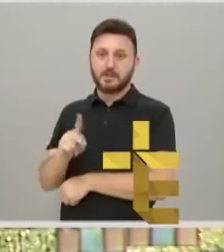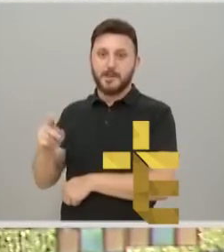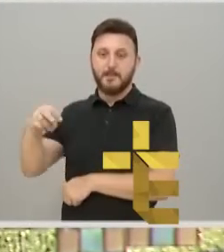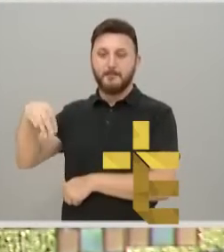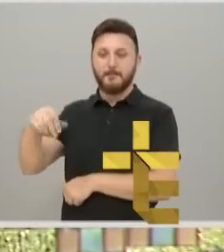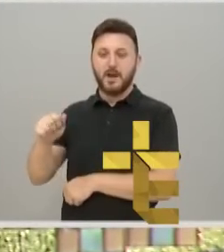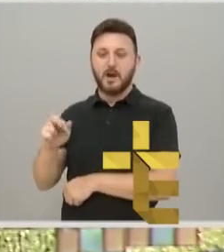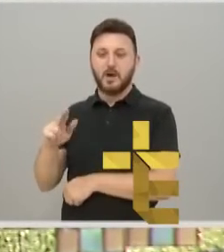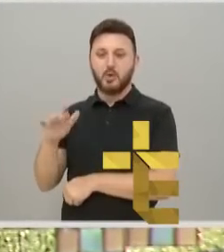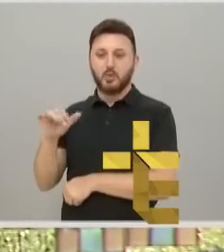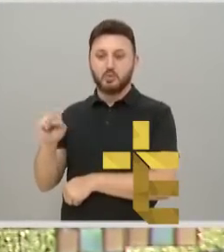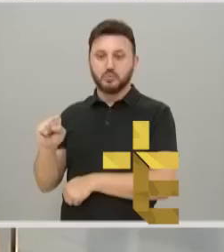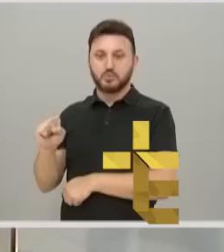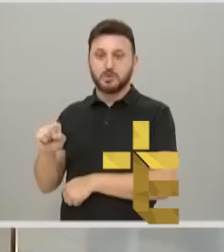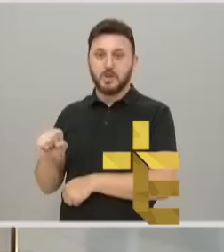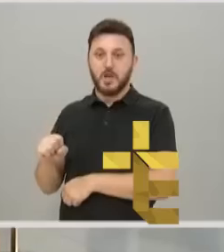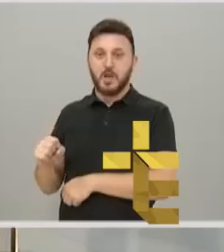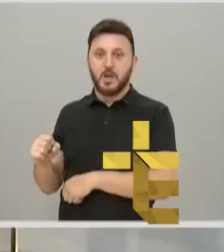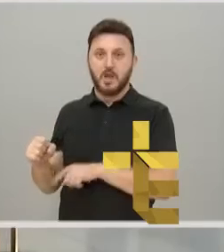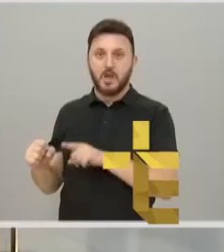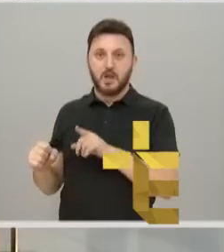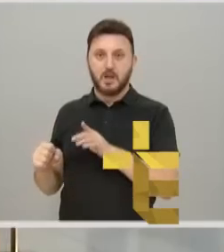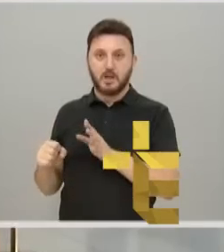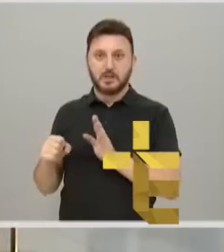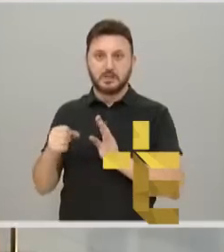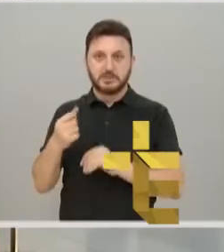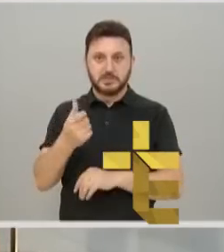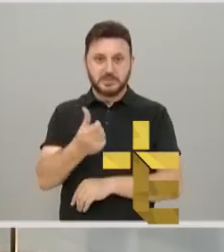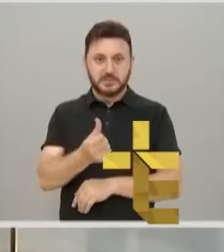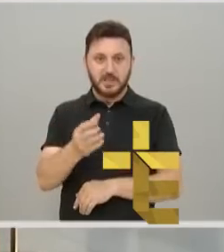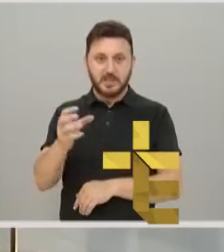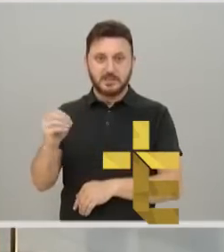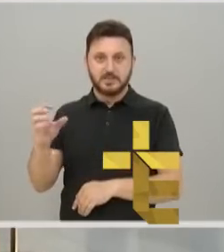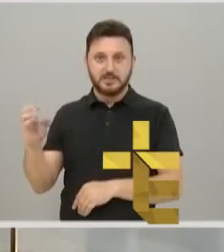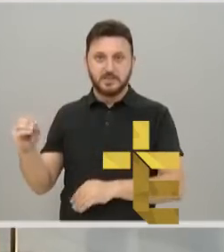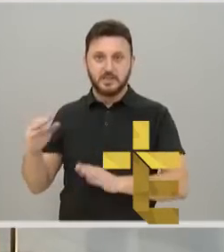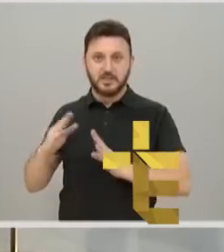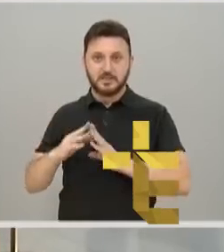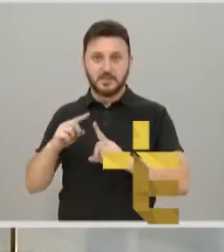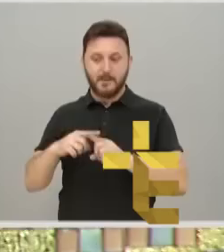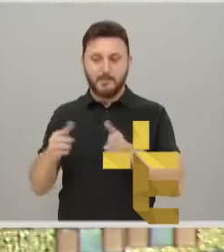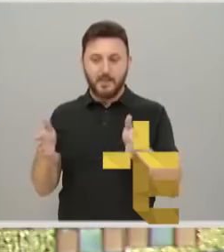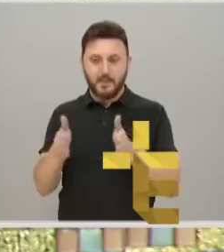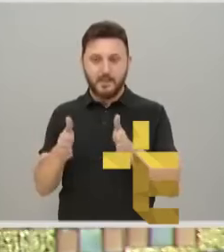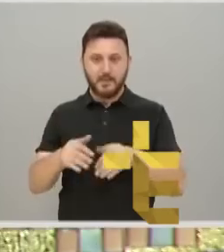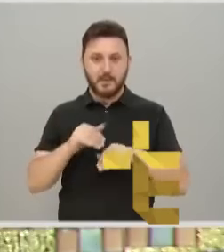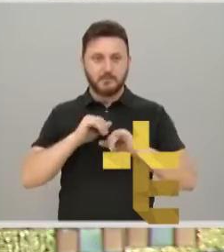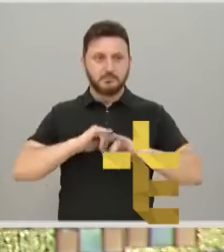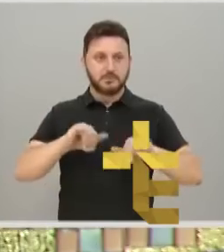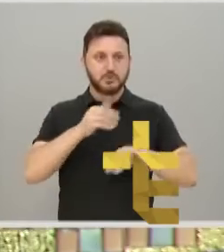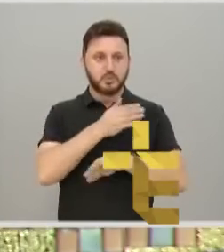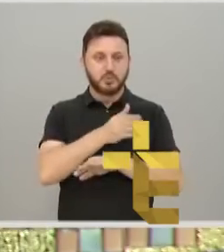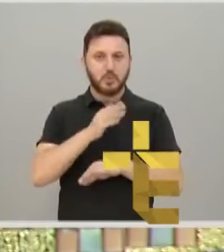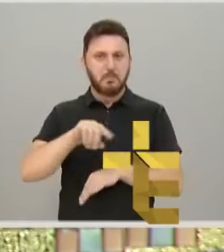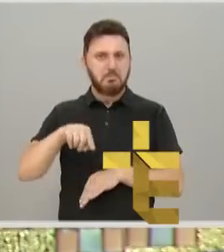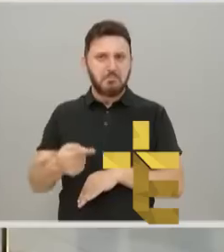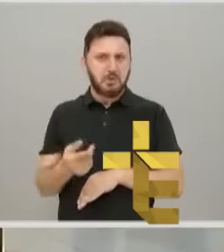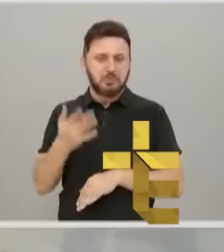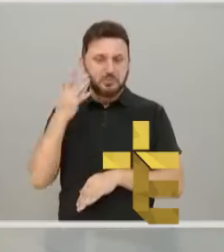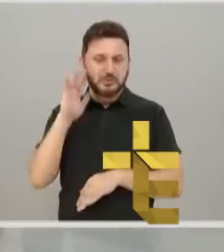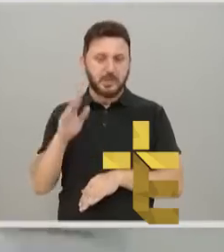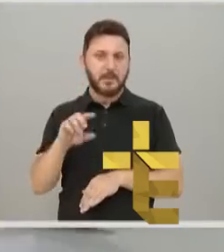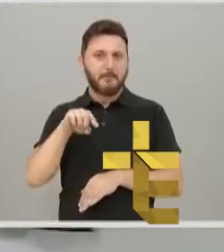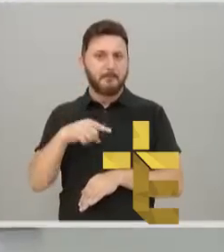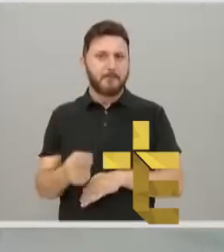Marcos Miranda, mais de 600 capelinhas das missionárias da Santa Chagas, não foi, padre? 1000 e pouco, não é? Então, gente,